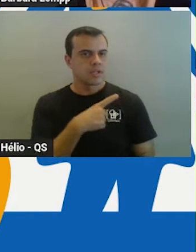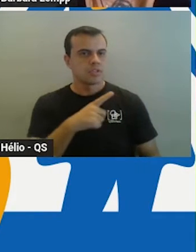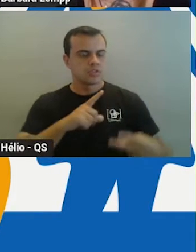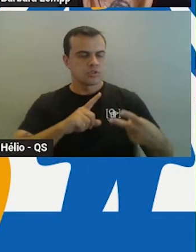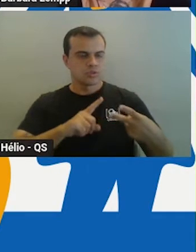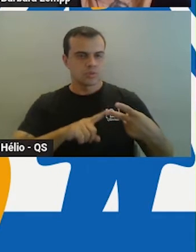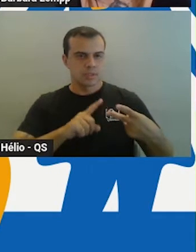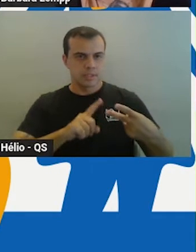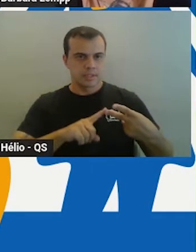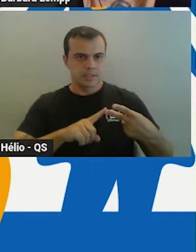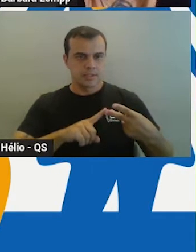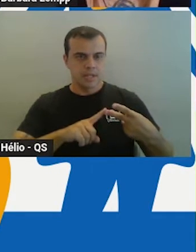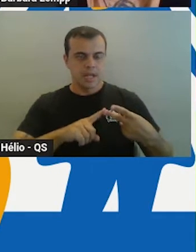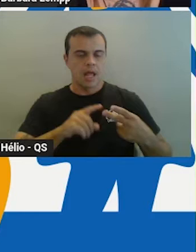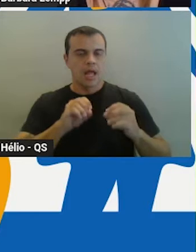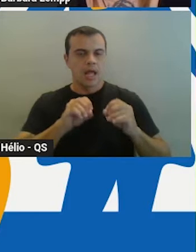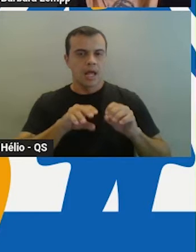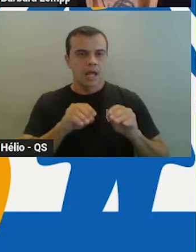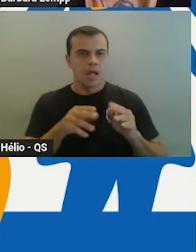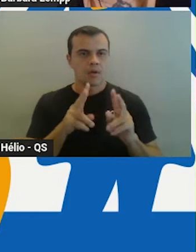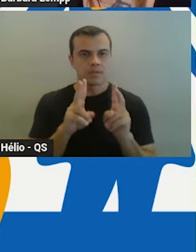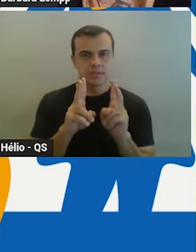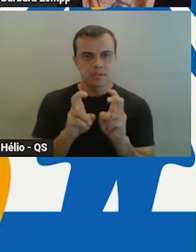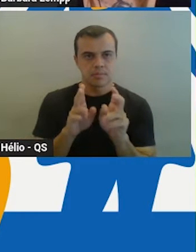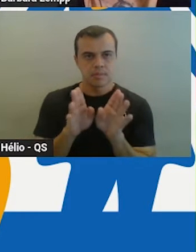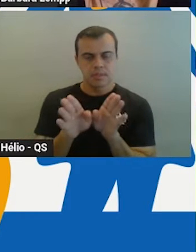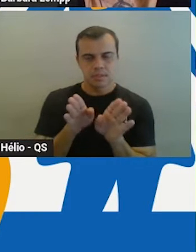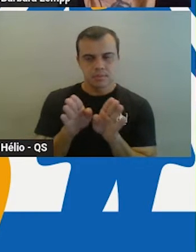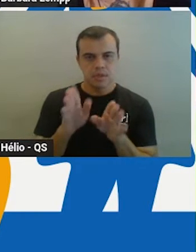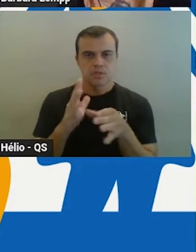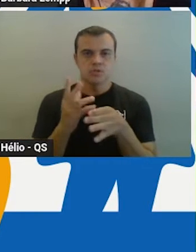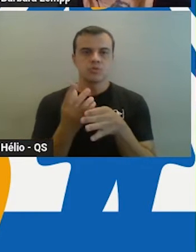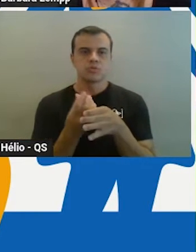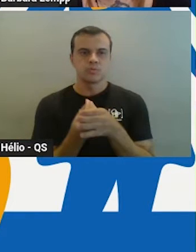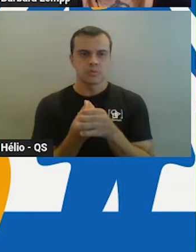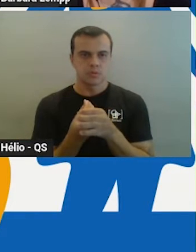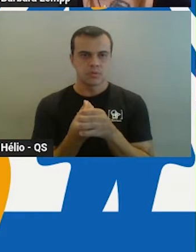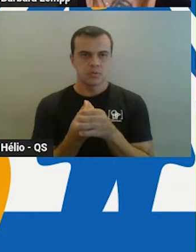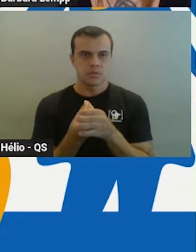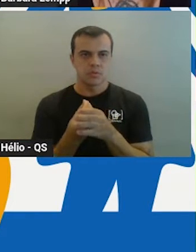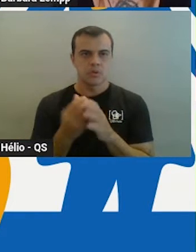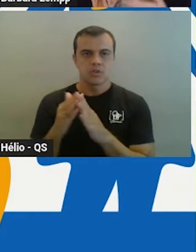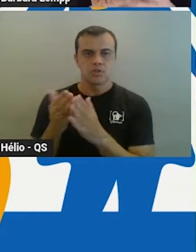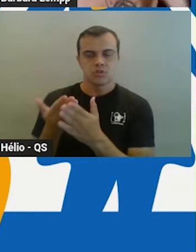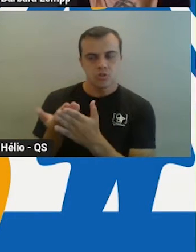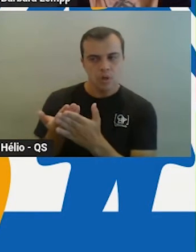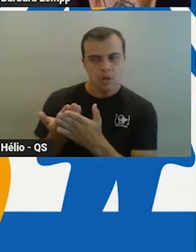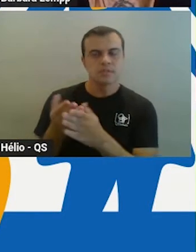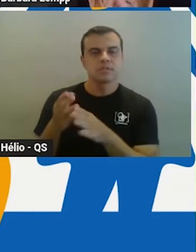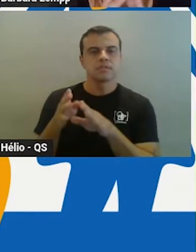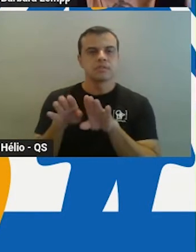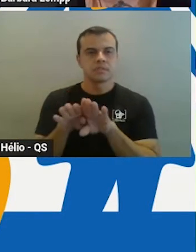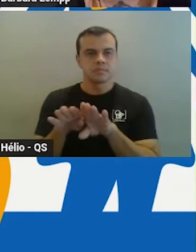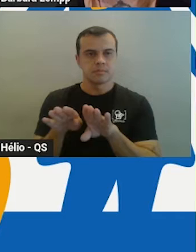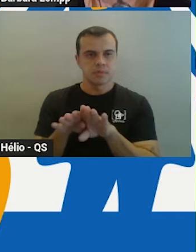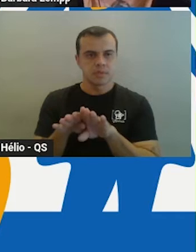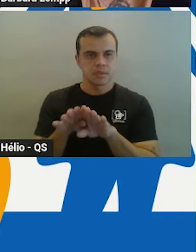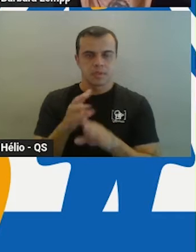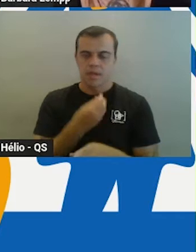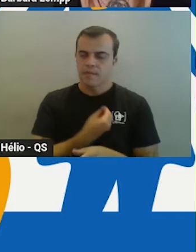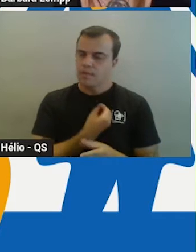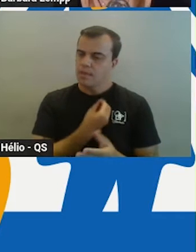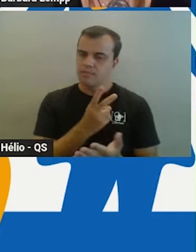na segunda aula sobre acessibilidade e inclusão em escolas e também para a vida